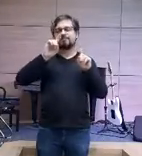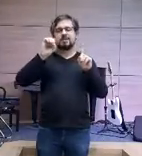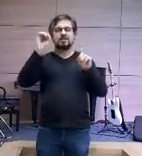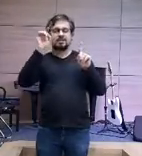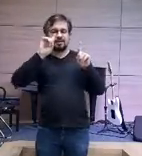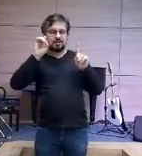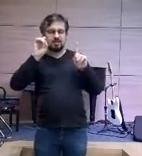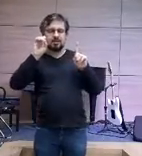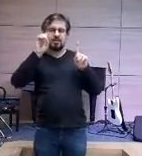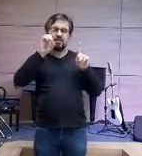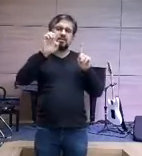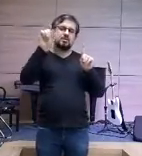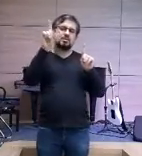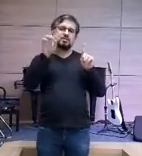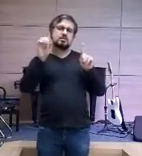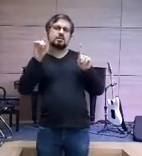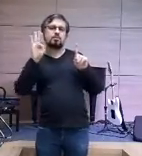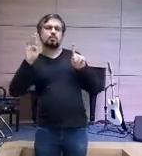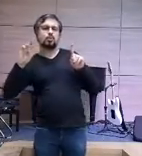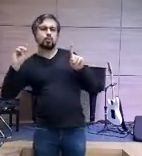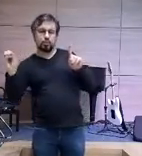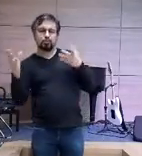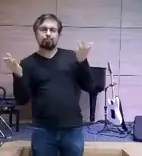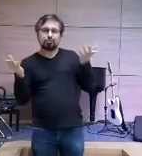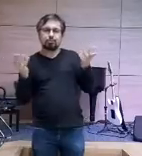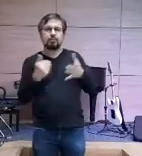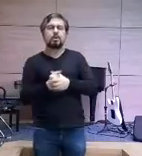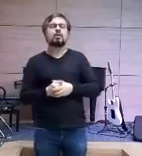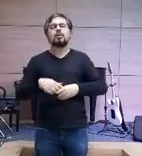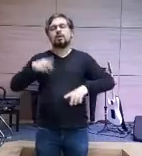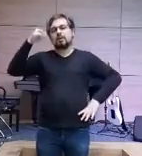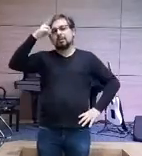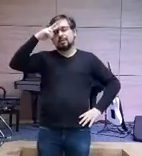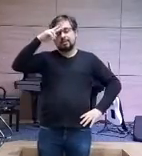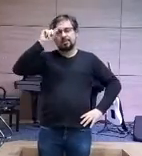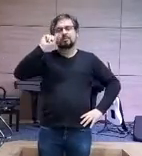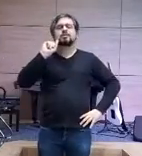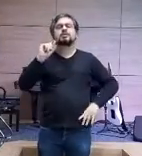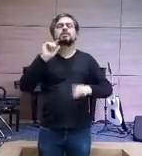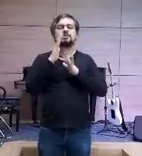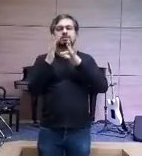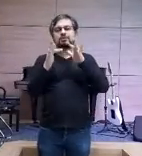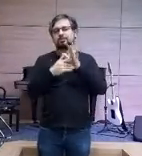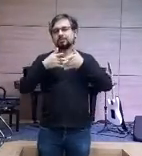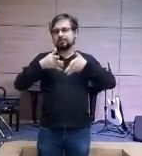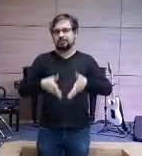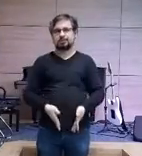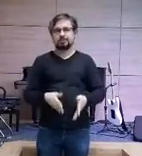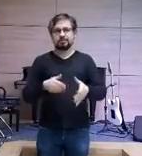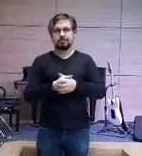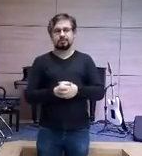estamos vivendo dezembro a lembrar daquele que nasceu